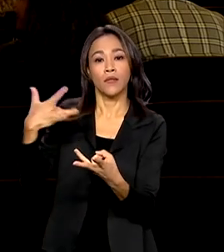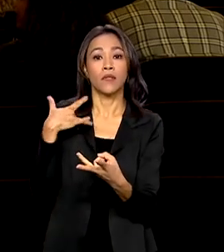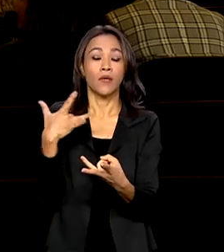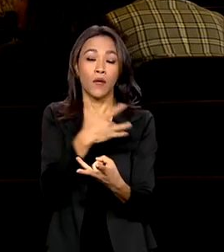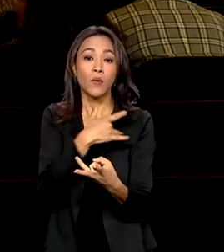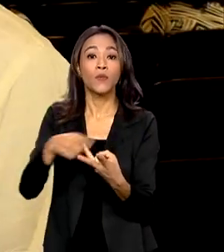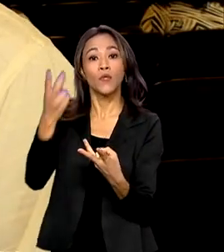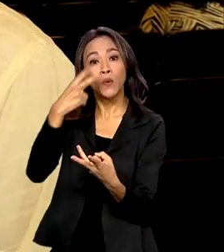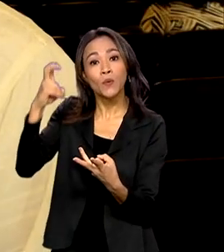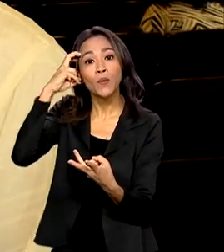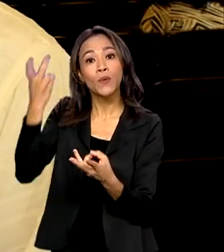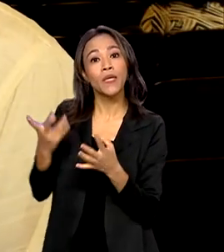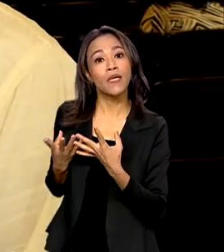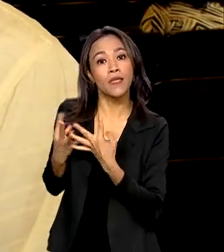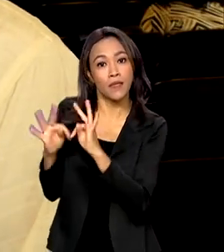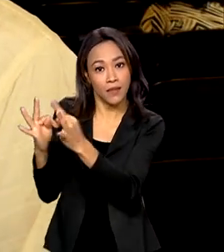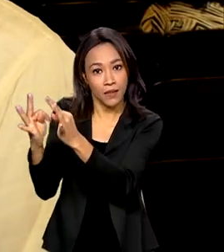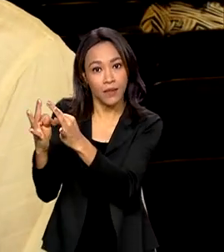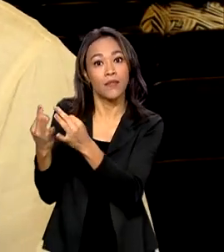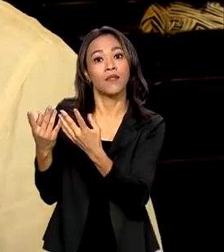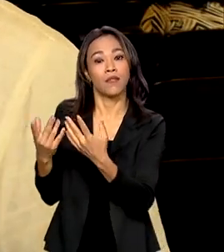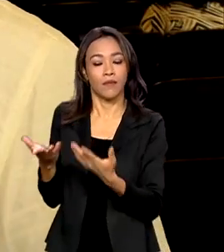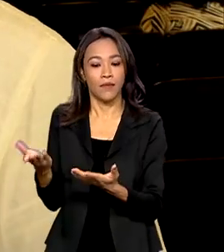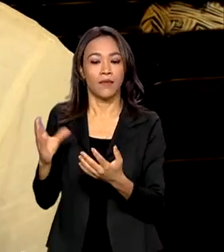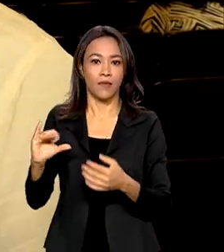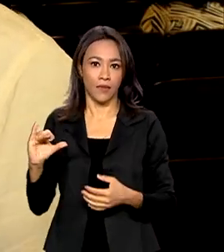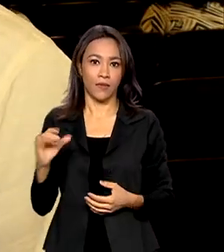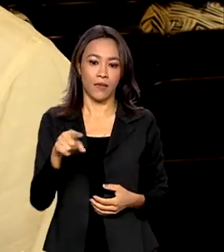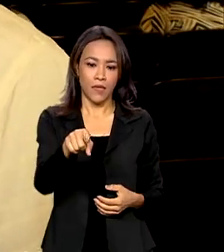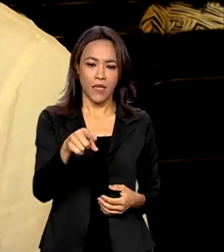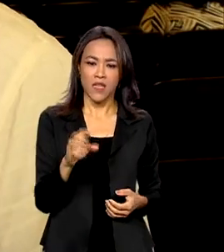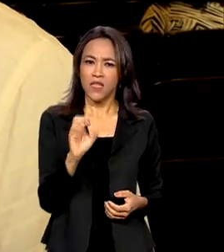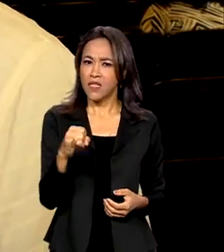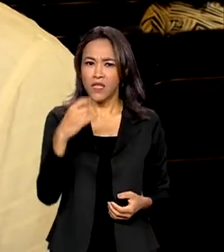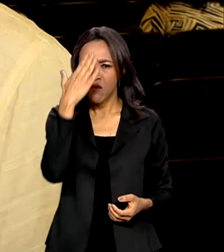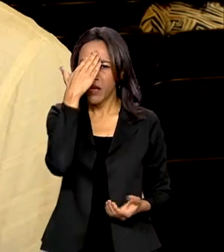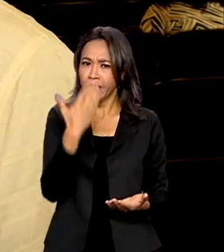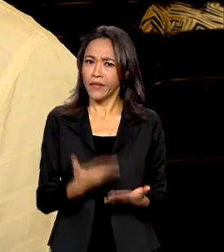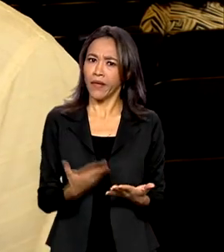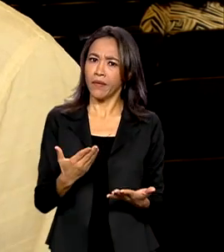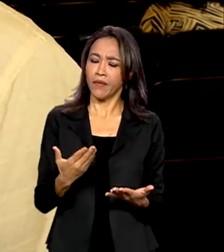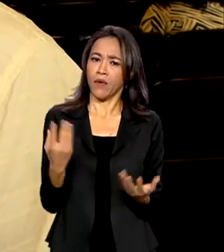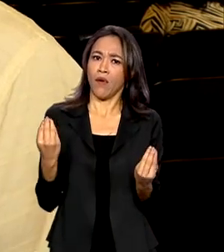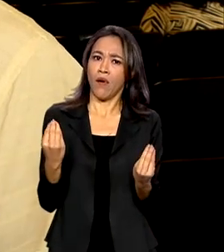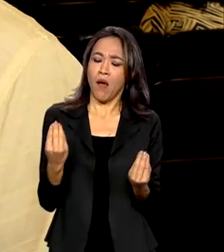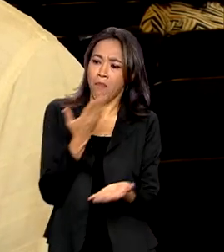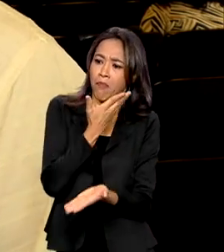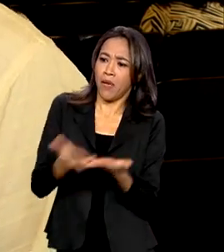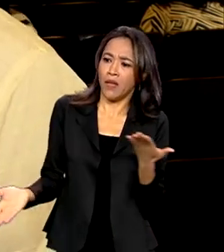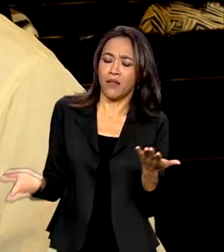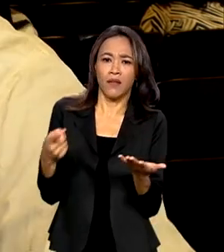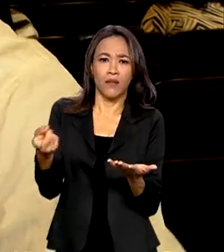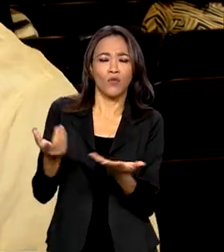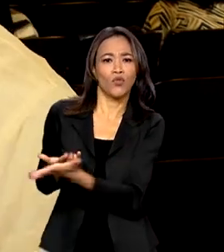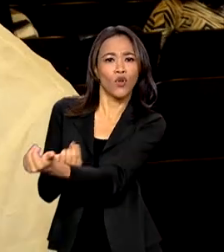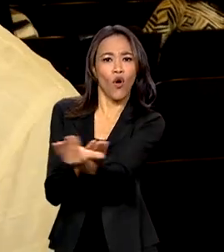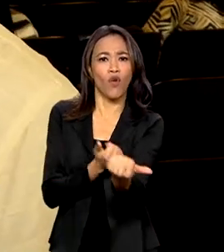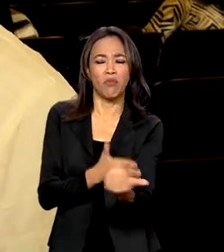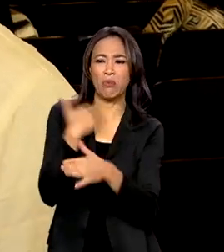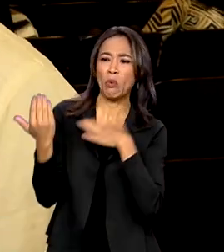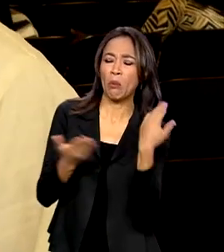e ciência. Eu sempre tenho dito que se a gente não acredita que perder a nossa juventude é uma barbaridade do ponto de